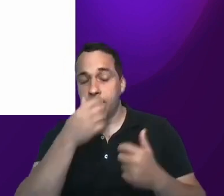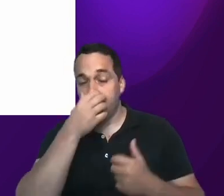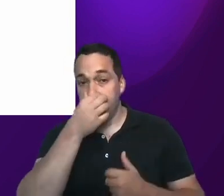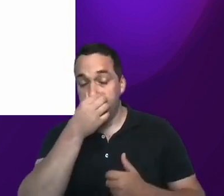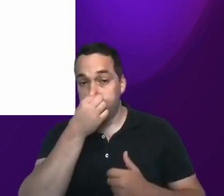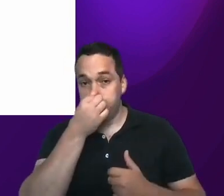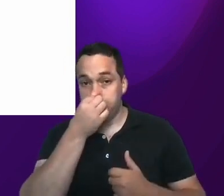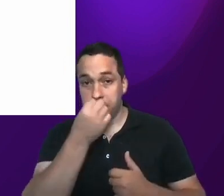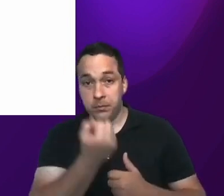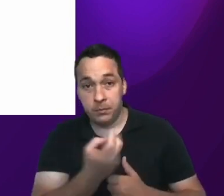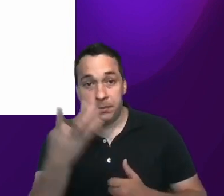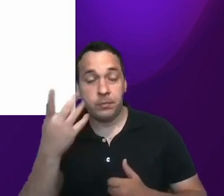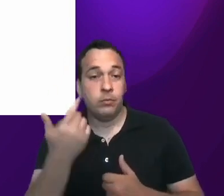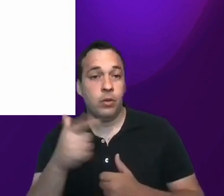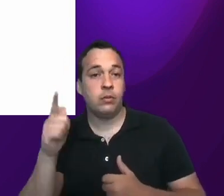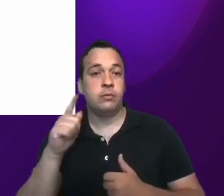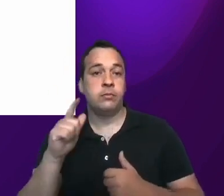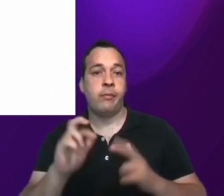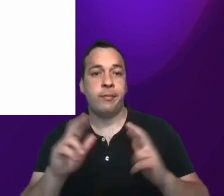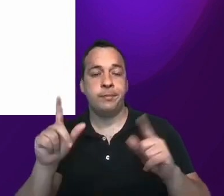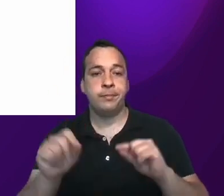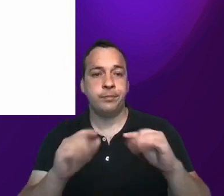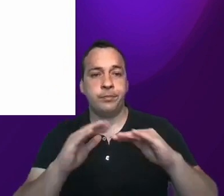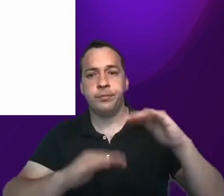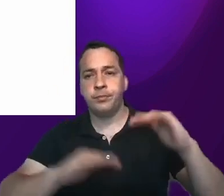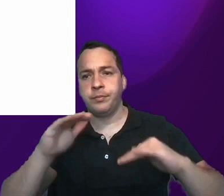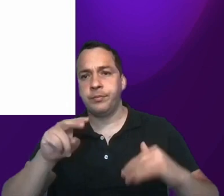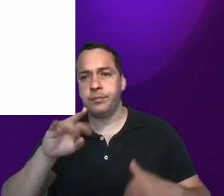outras diferenças, né? Apesar do nível de